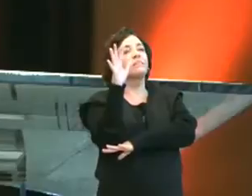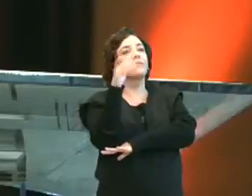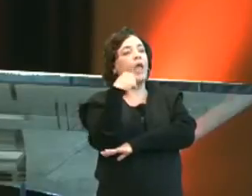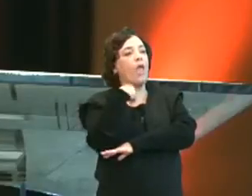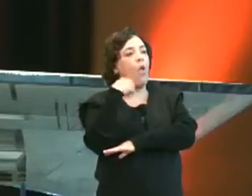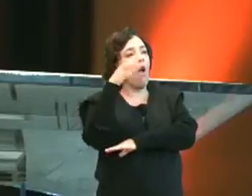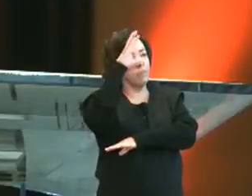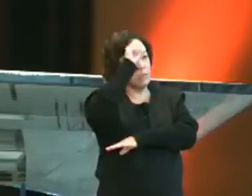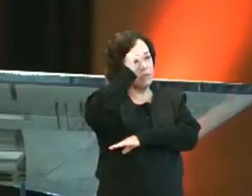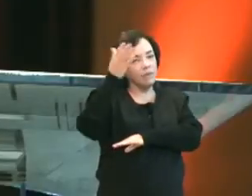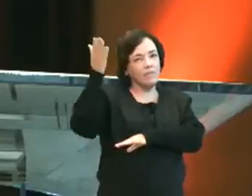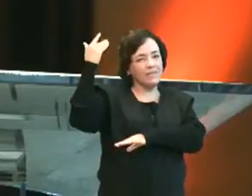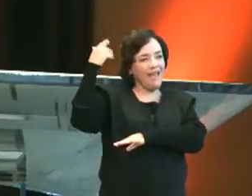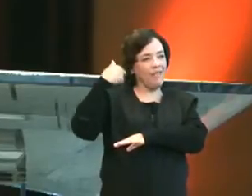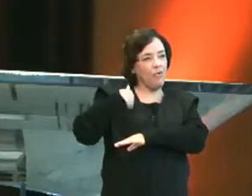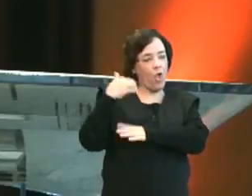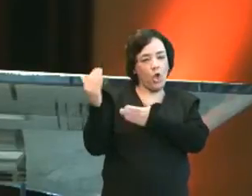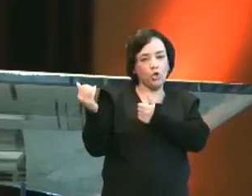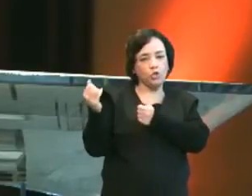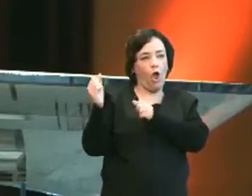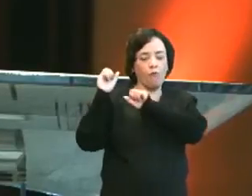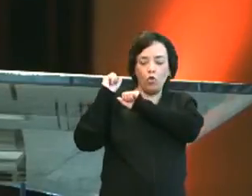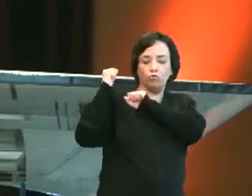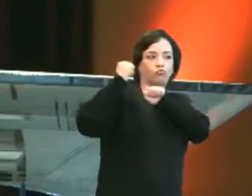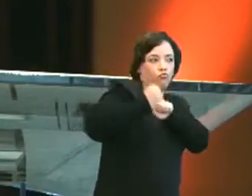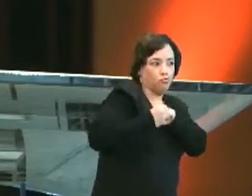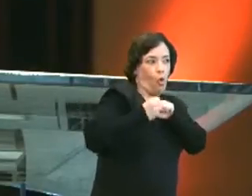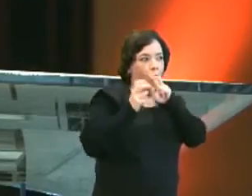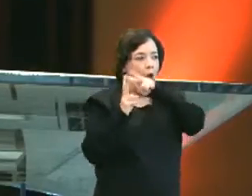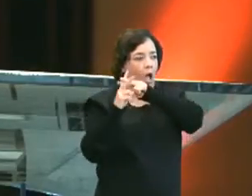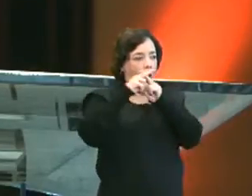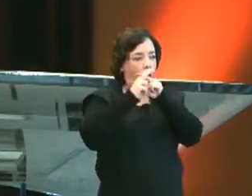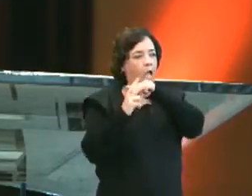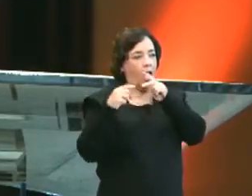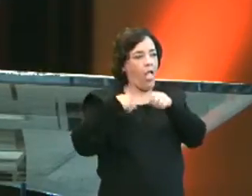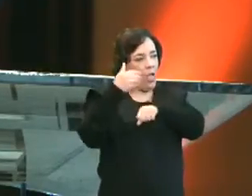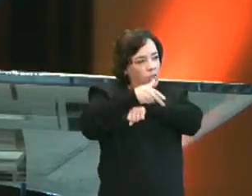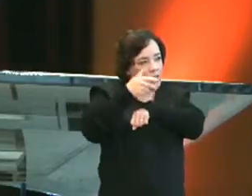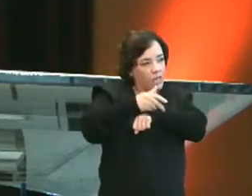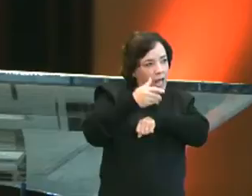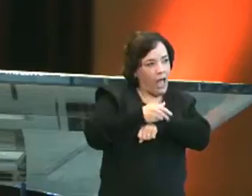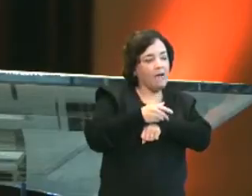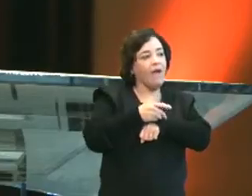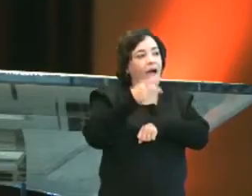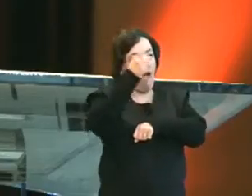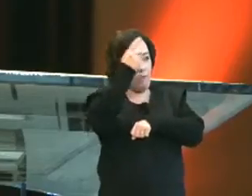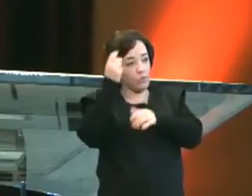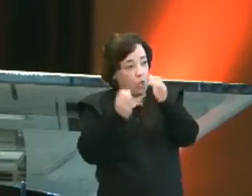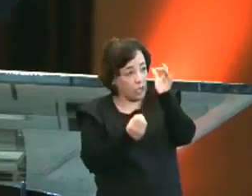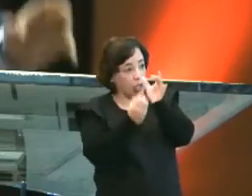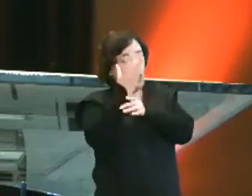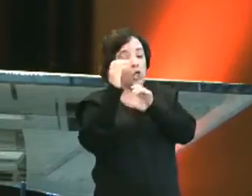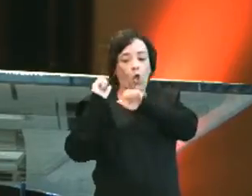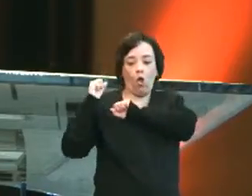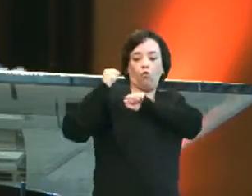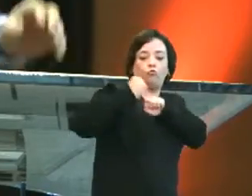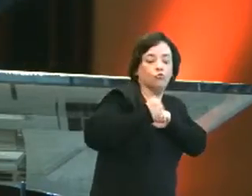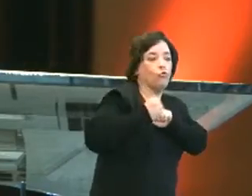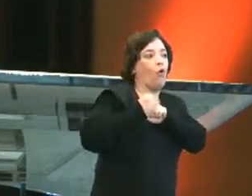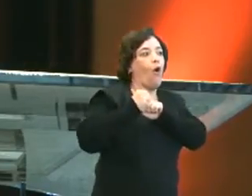lutava judô, e o idealizador desta arte marcial diz que ele tem a